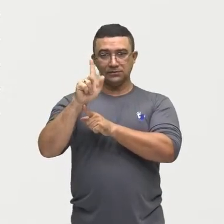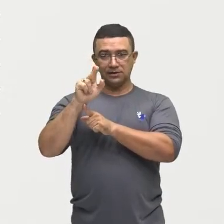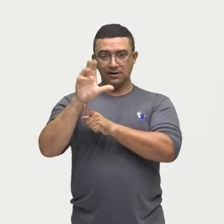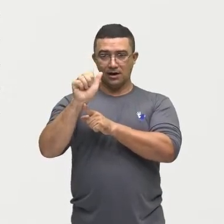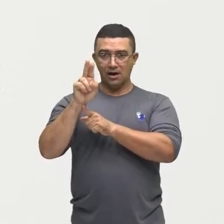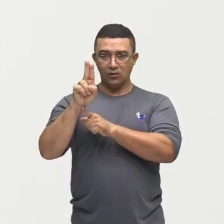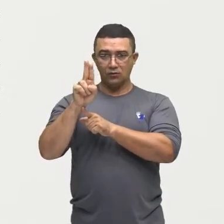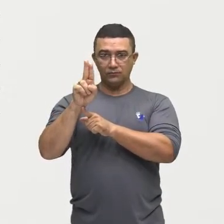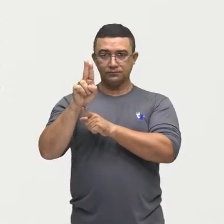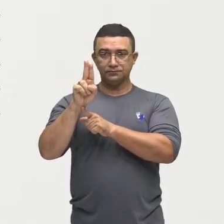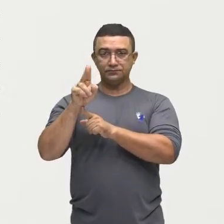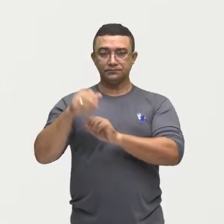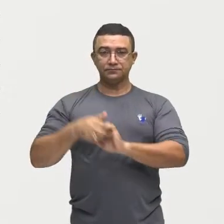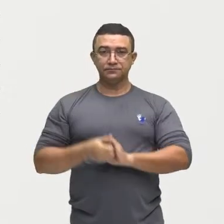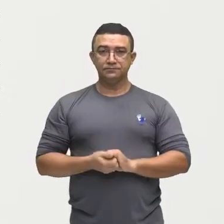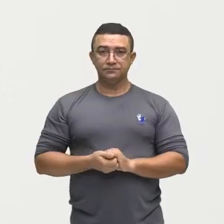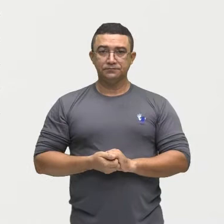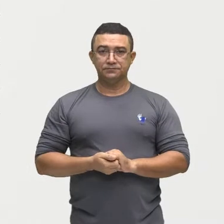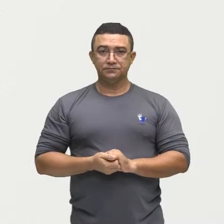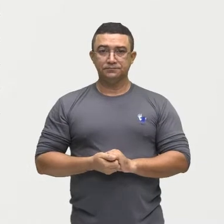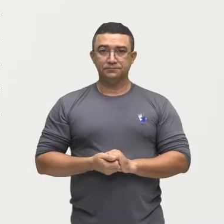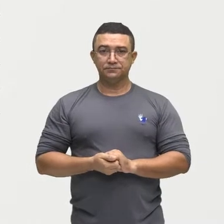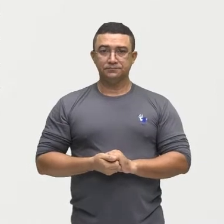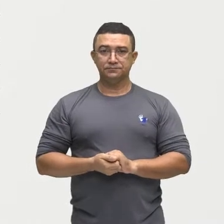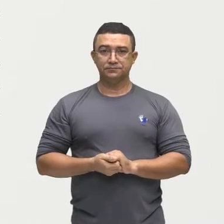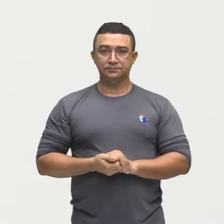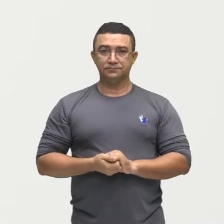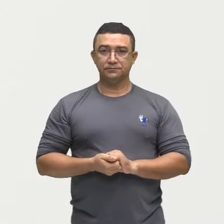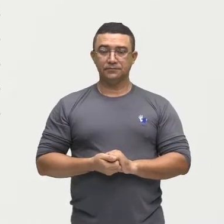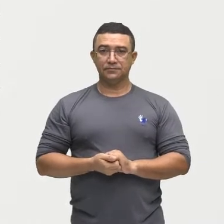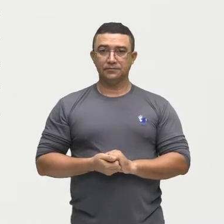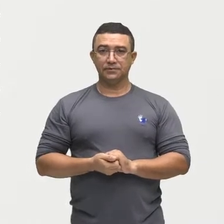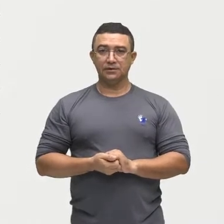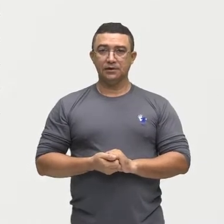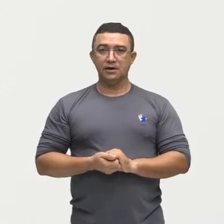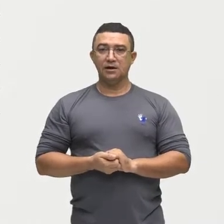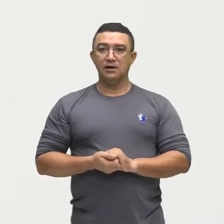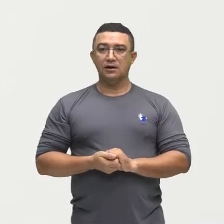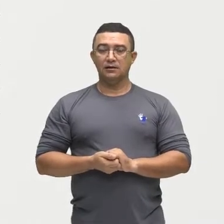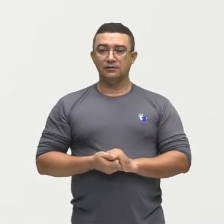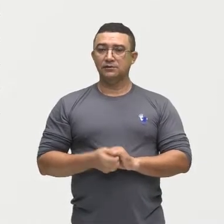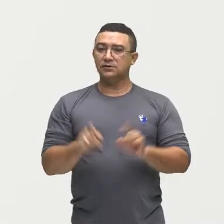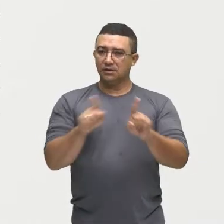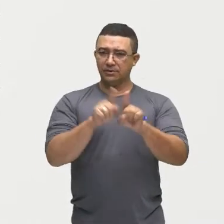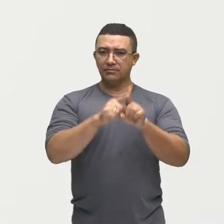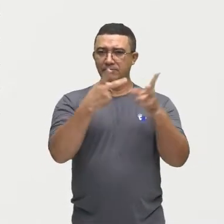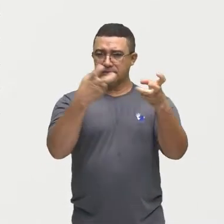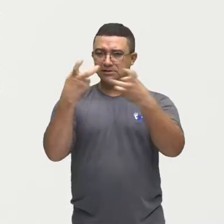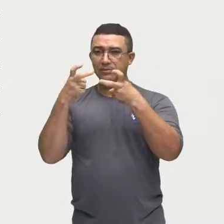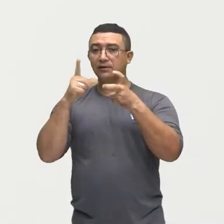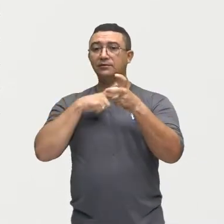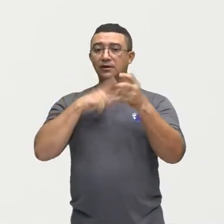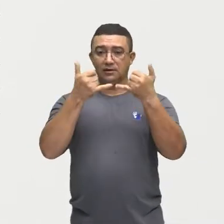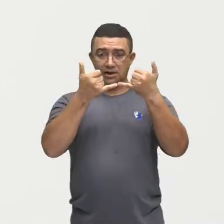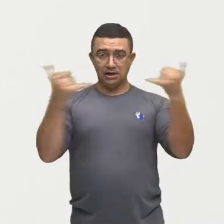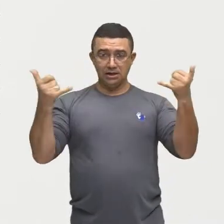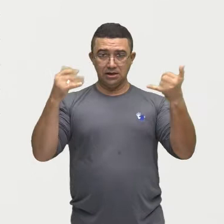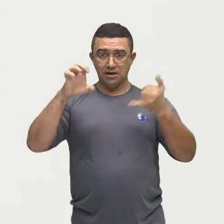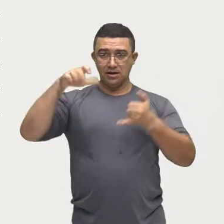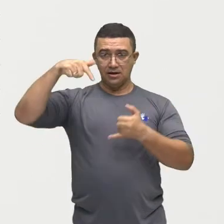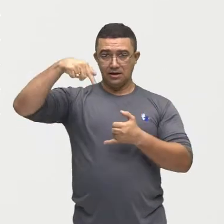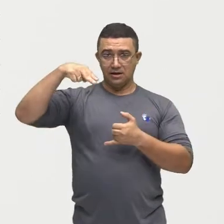lado. Aí, bota uma bolinha. Aí, você vai observar que a gente tem, olha, a linha do